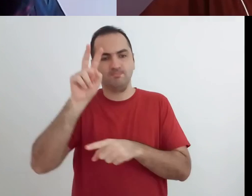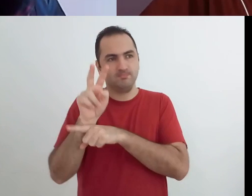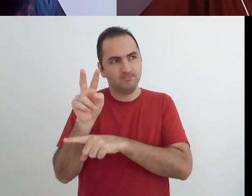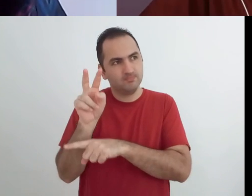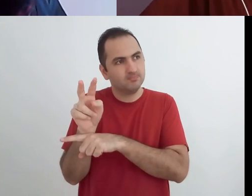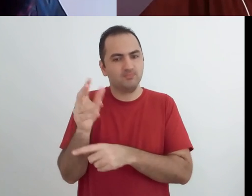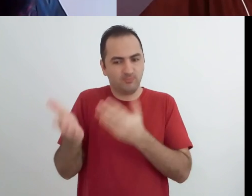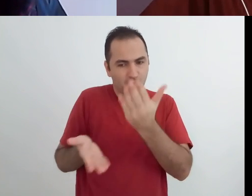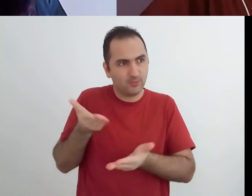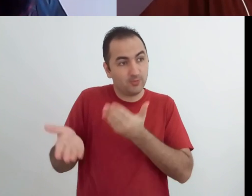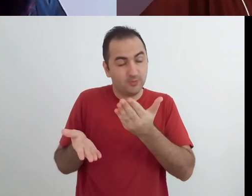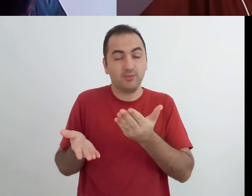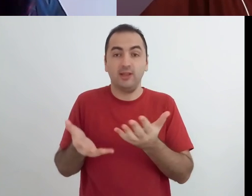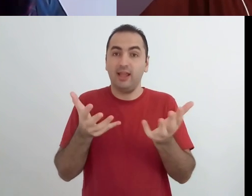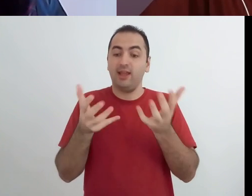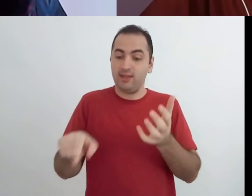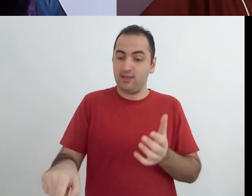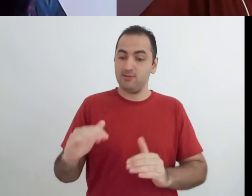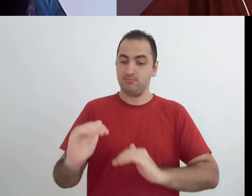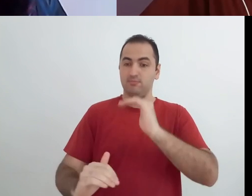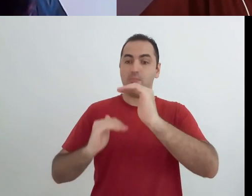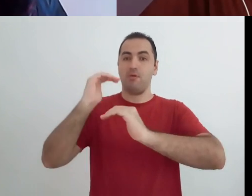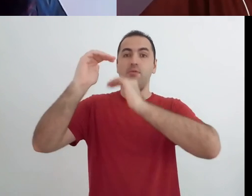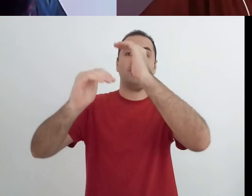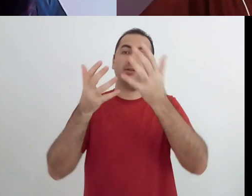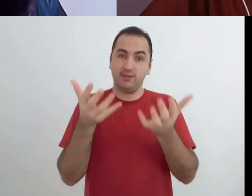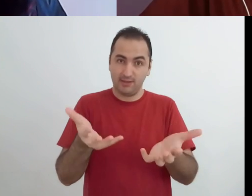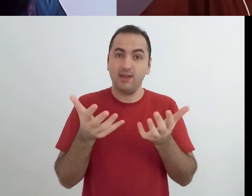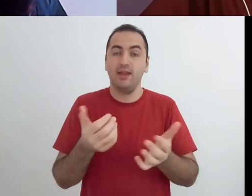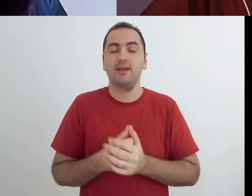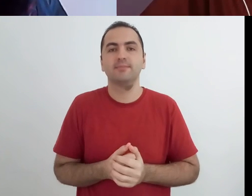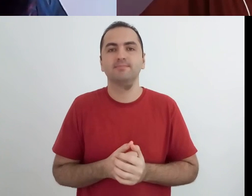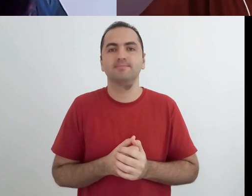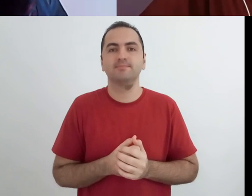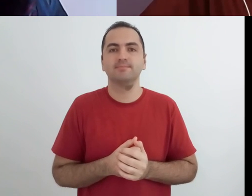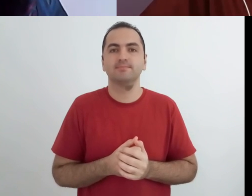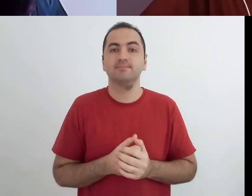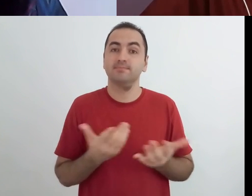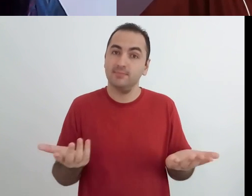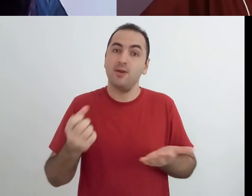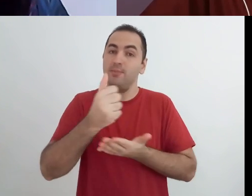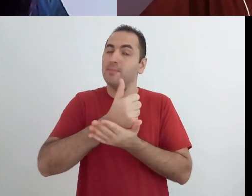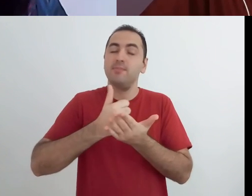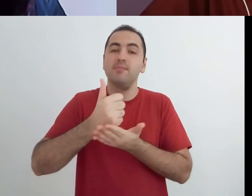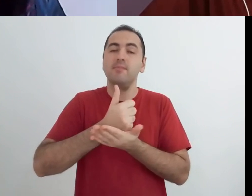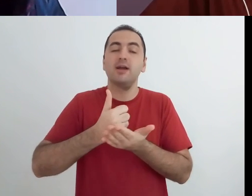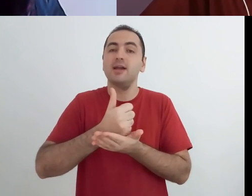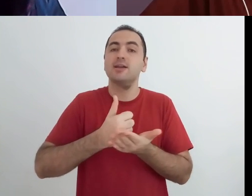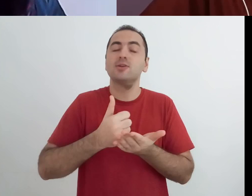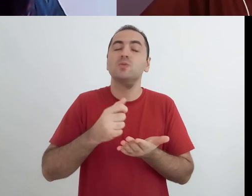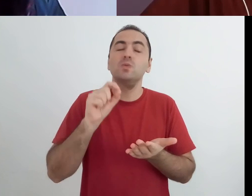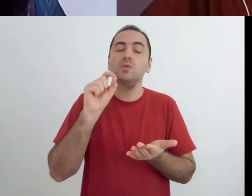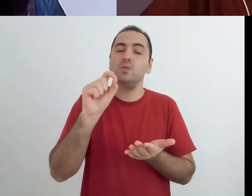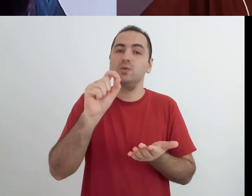cria a pessoa quer ver ela crescer. Então, a coisa básica para essa pessoa